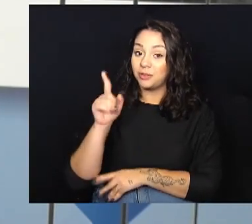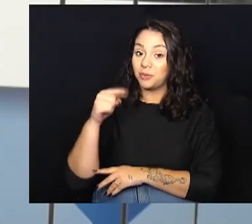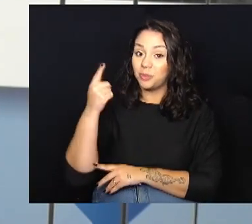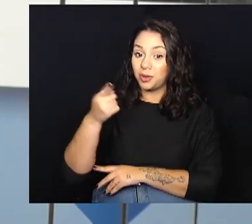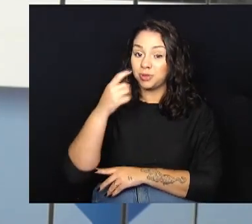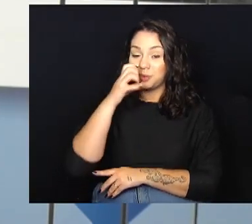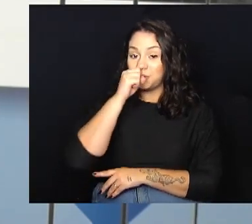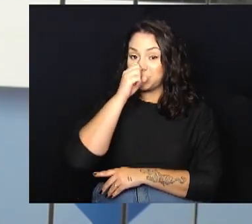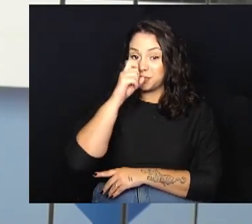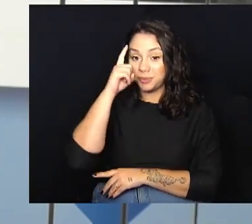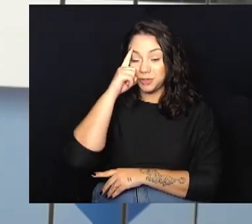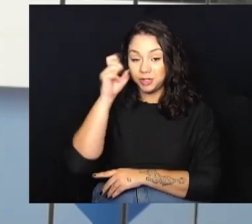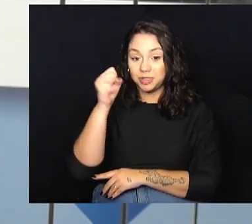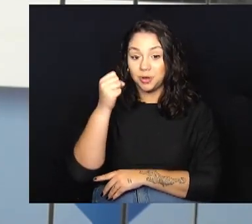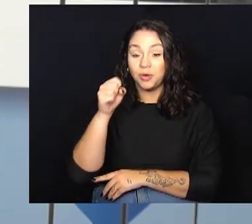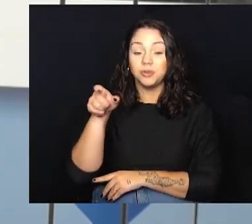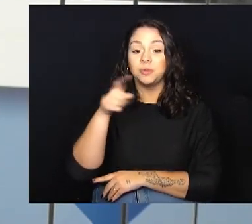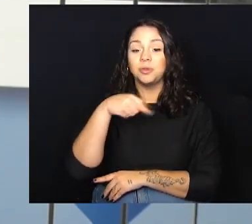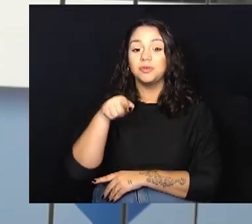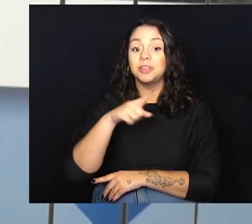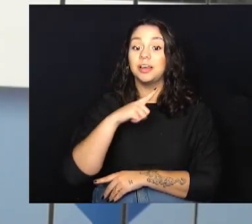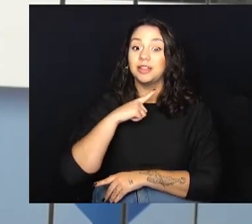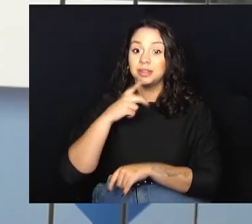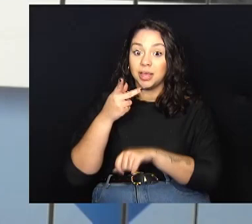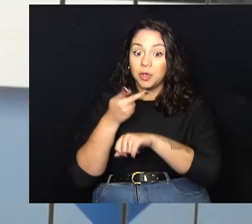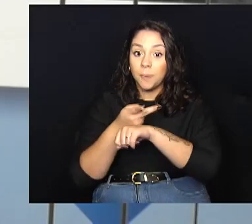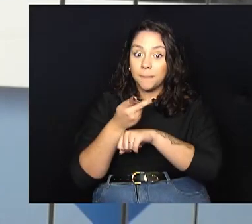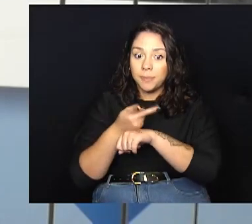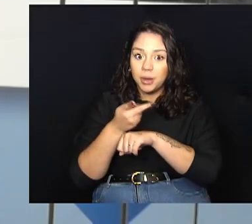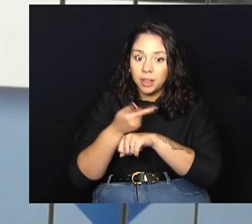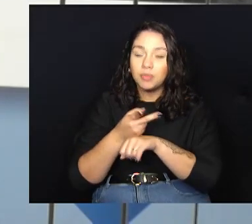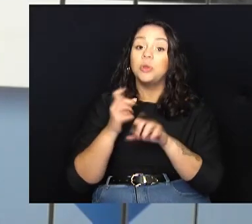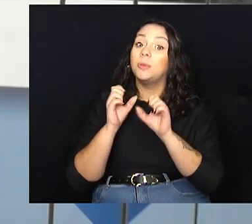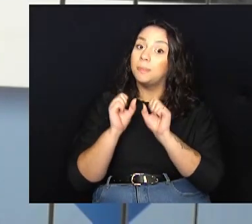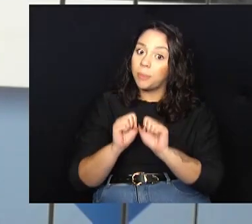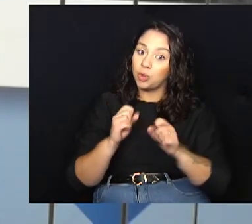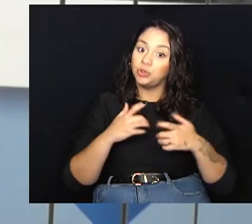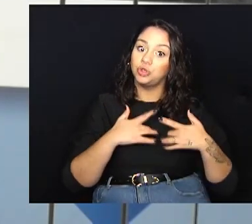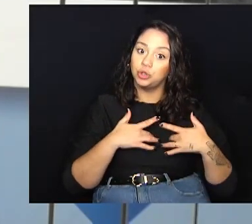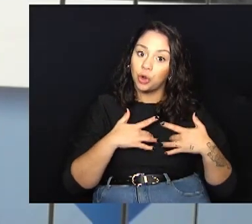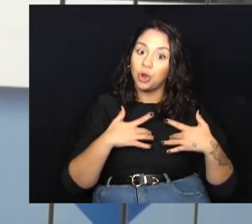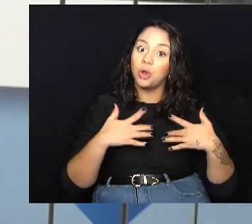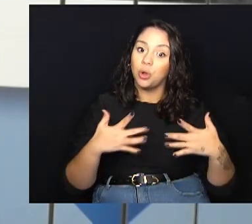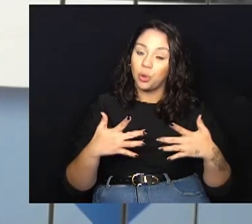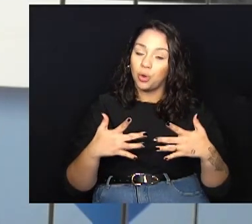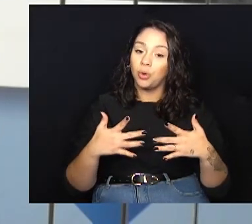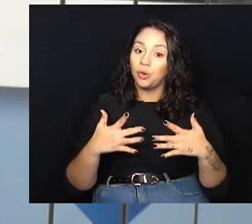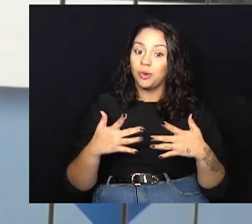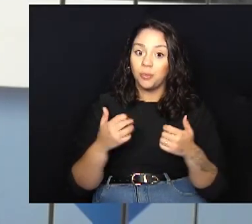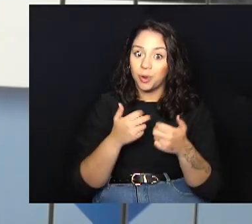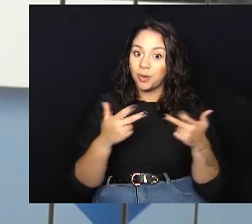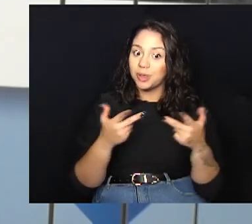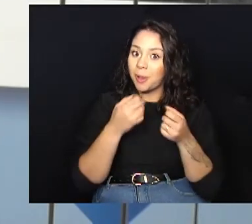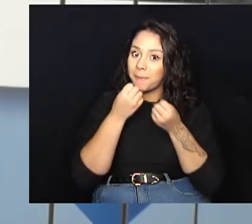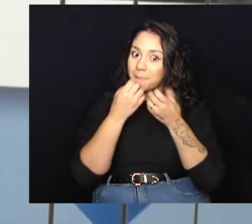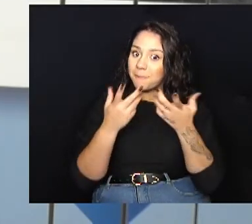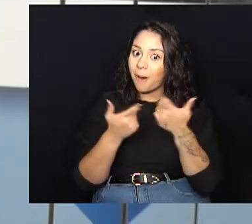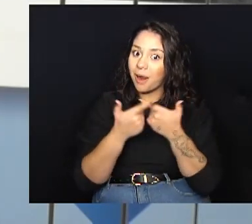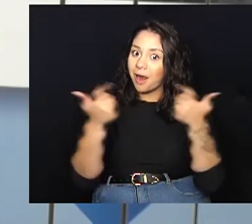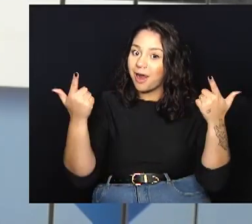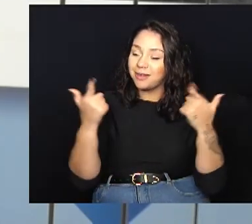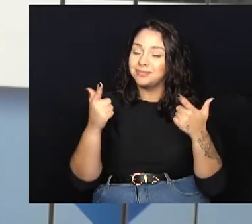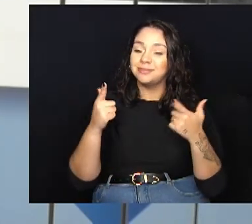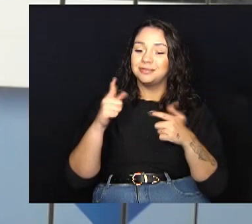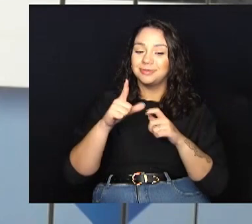e para você que tem aí uma prenda que possa ir ser algo valioso para o Bingo que